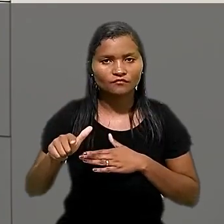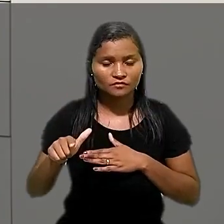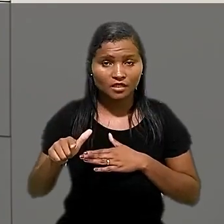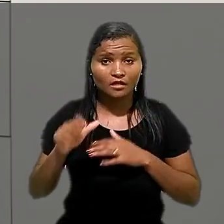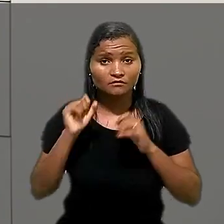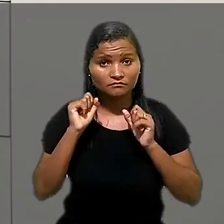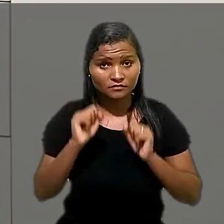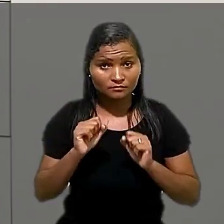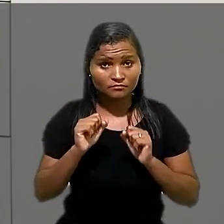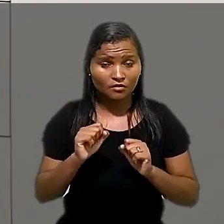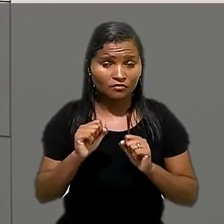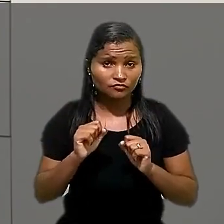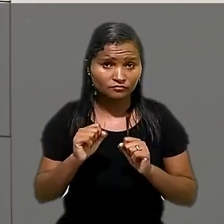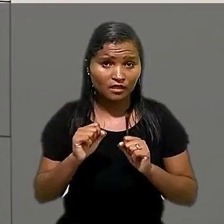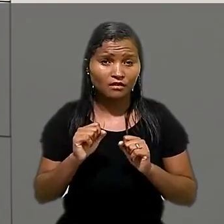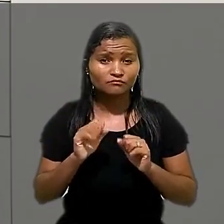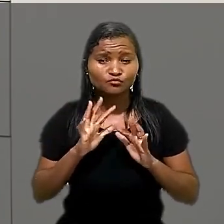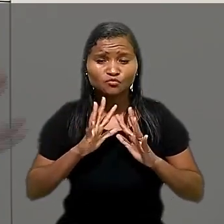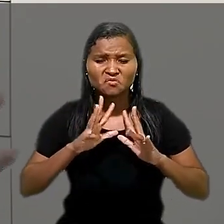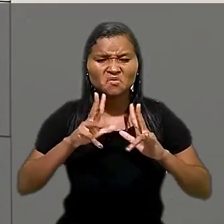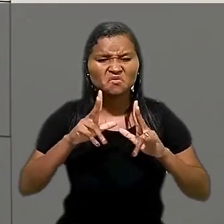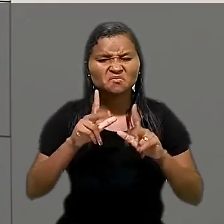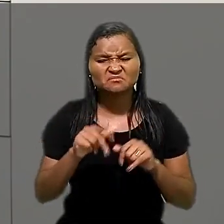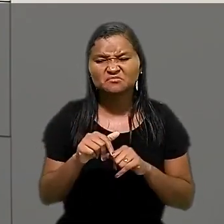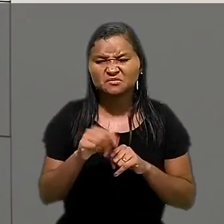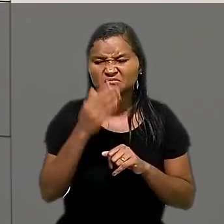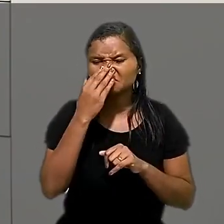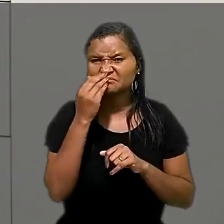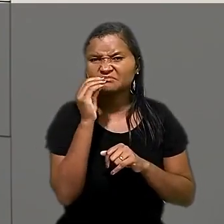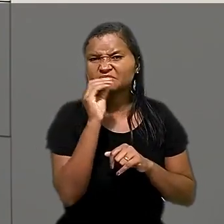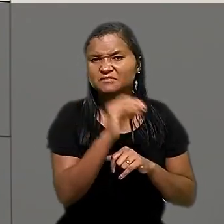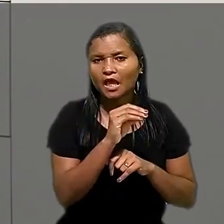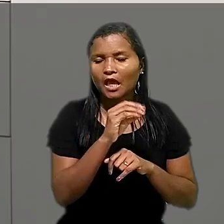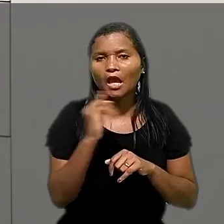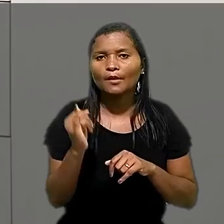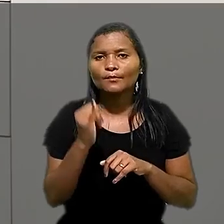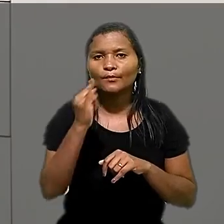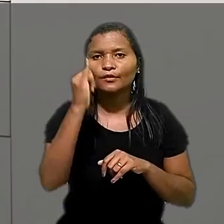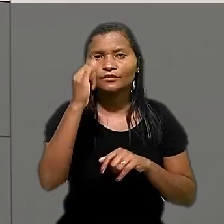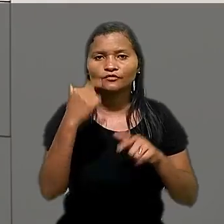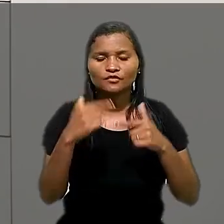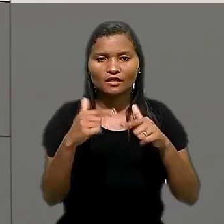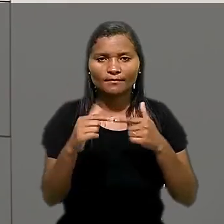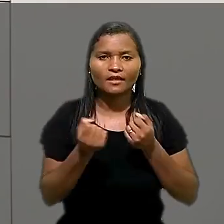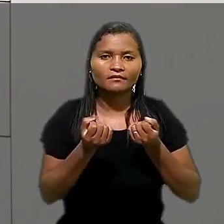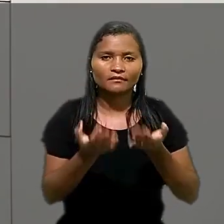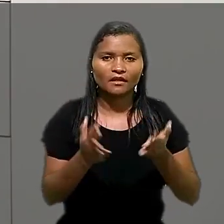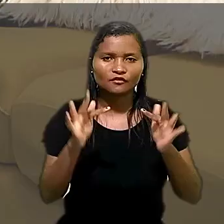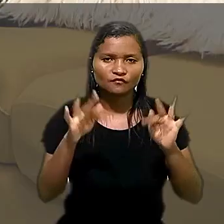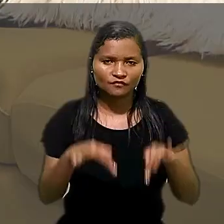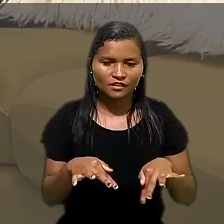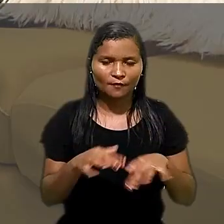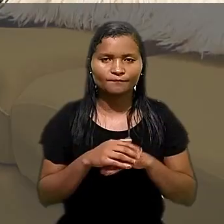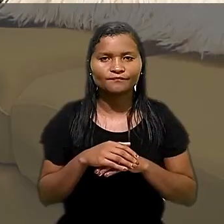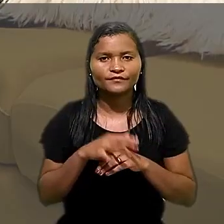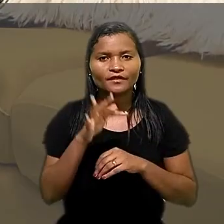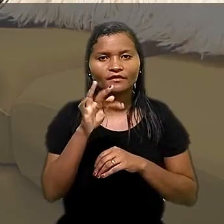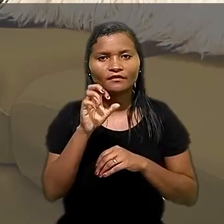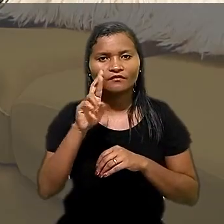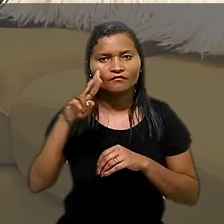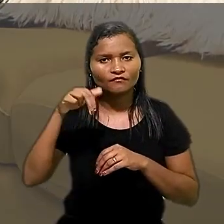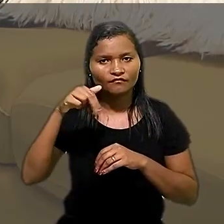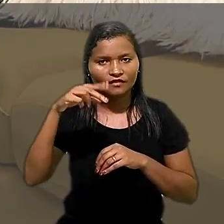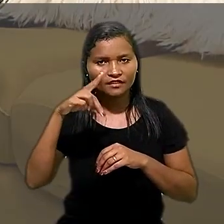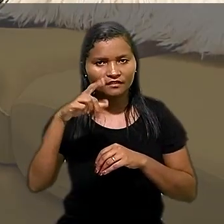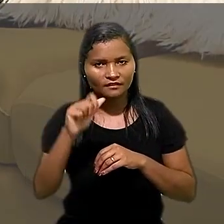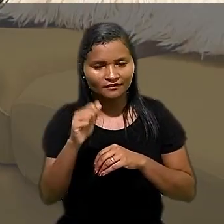a tendência é que todo mundo faça Vista grossa e o importante é que o trabalho seja entregue no final Fernanda muito